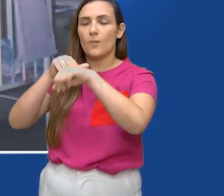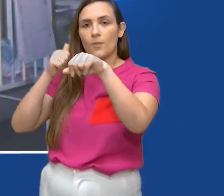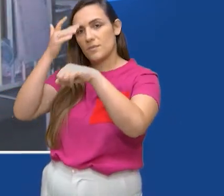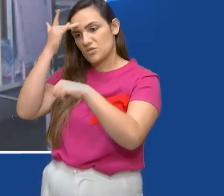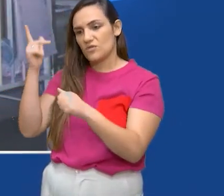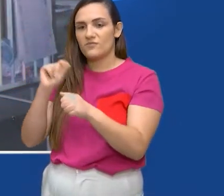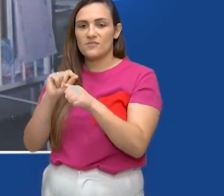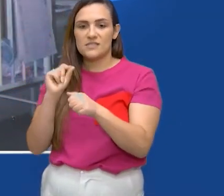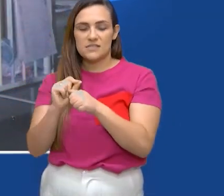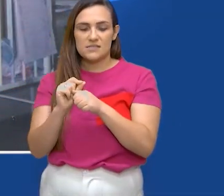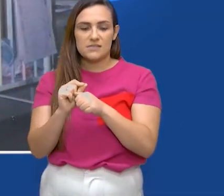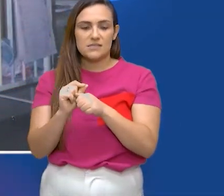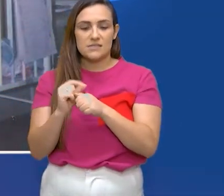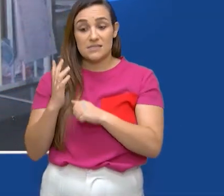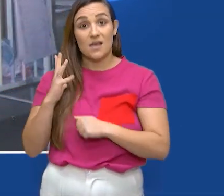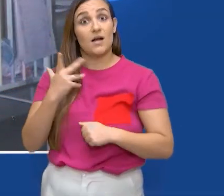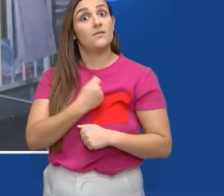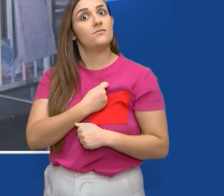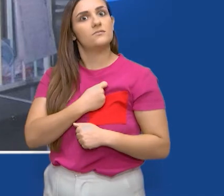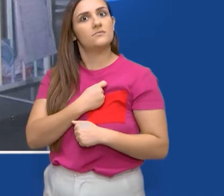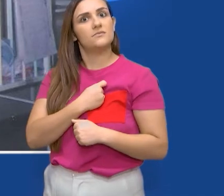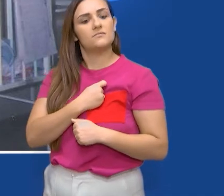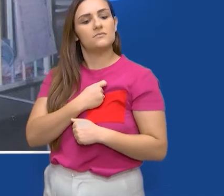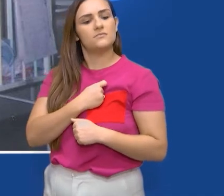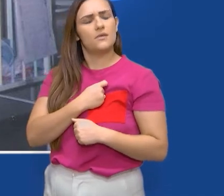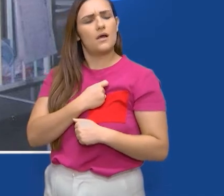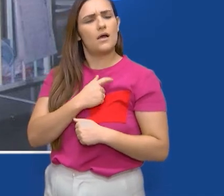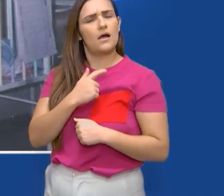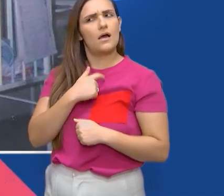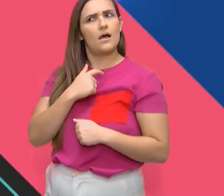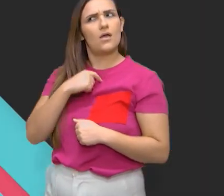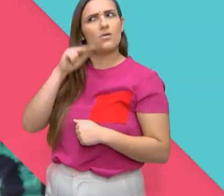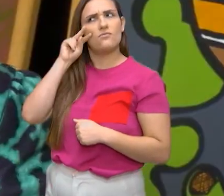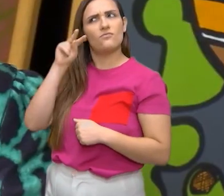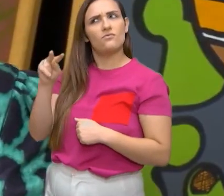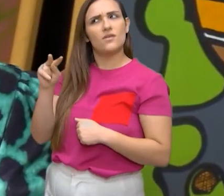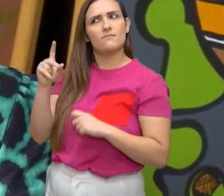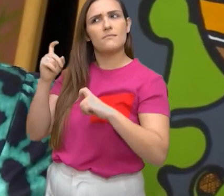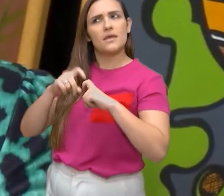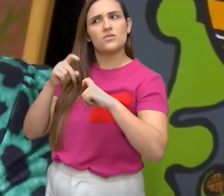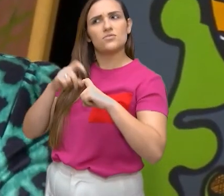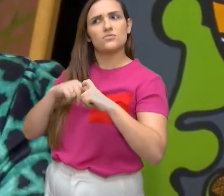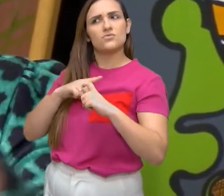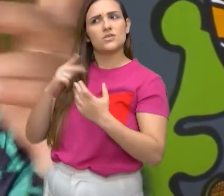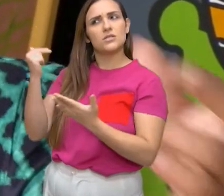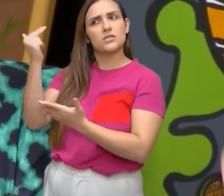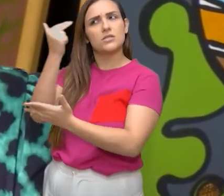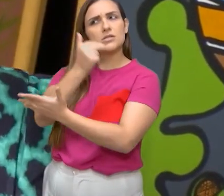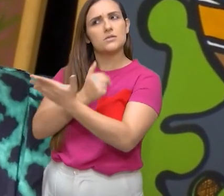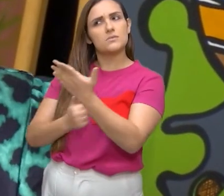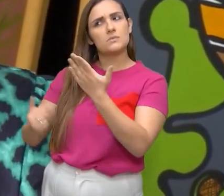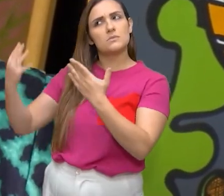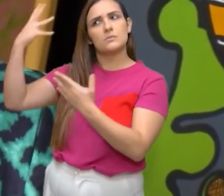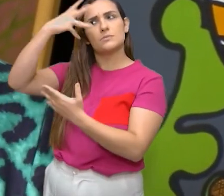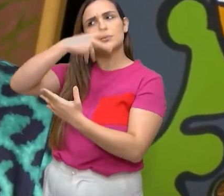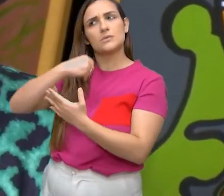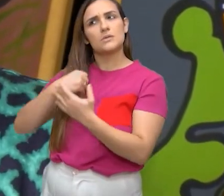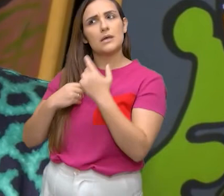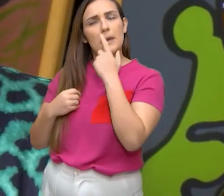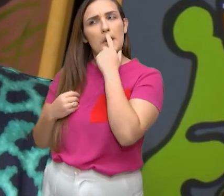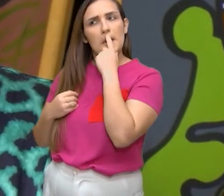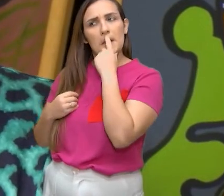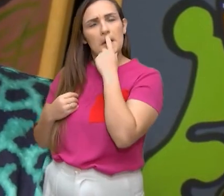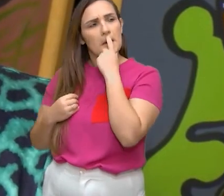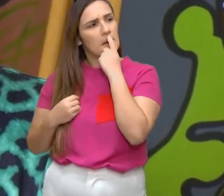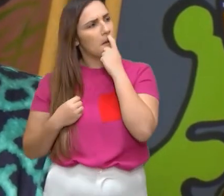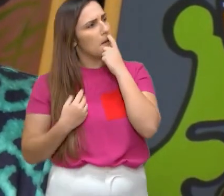tempo, contrataram artistas para fazer no pronto-socorro, e aquilo foi virando uma febre. Eu vi que os consultórios médicos começaram